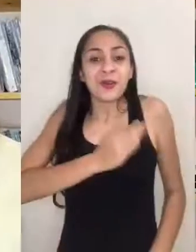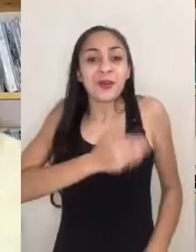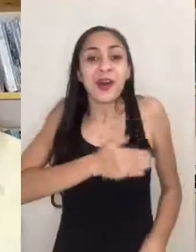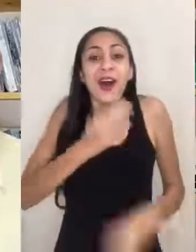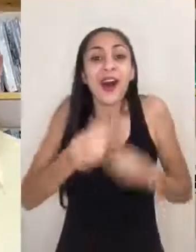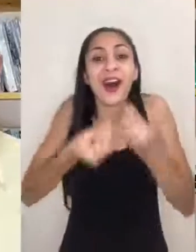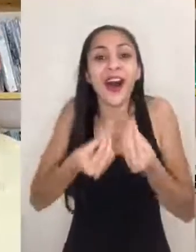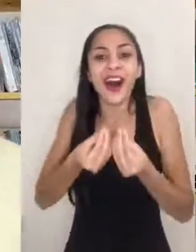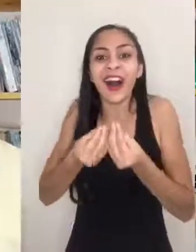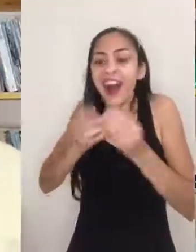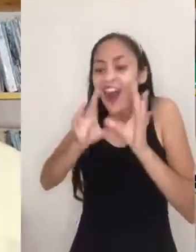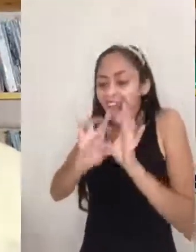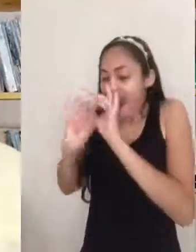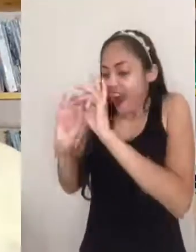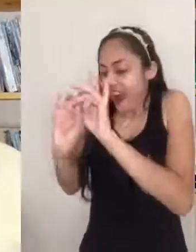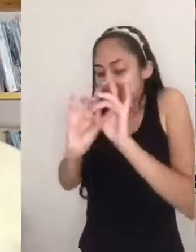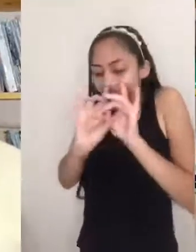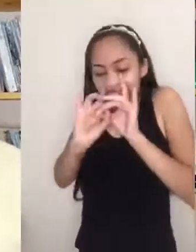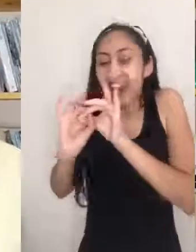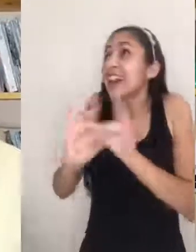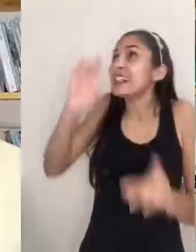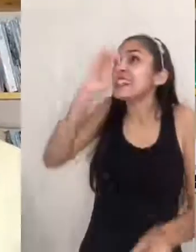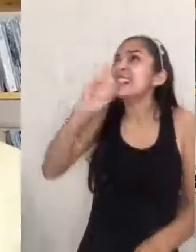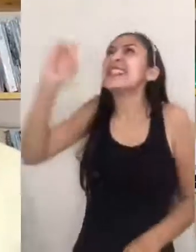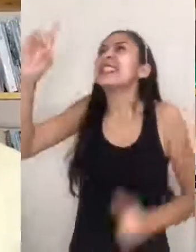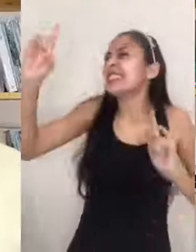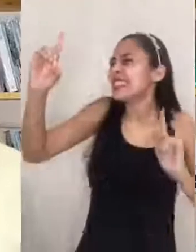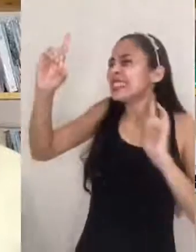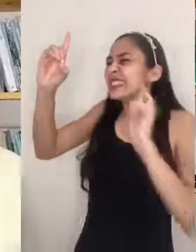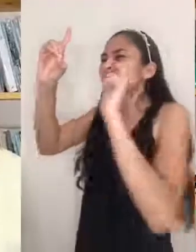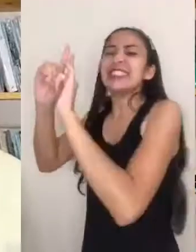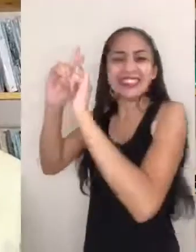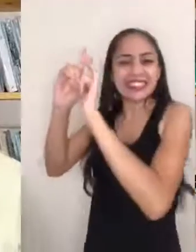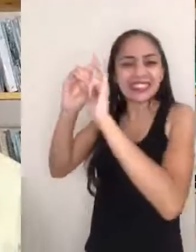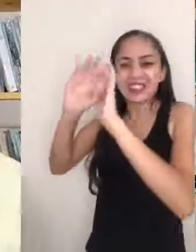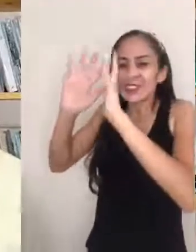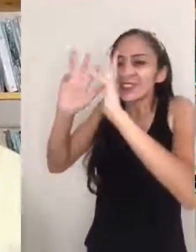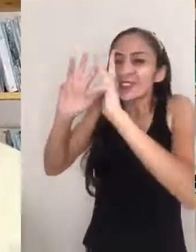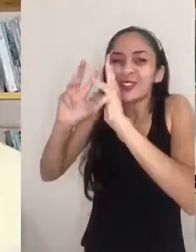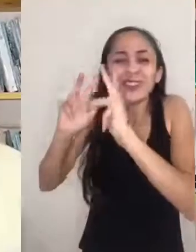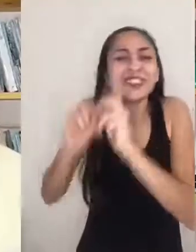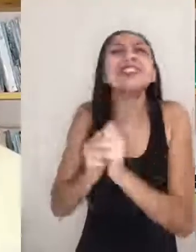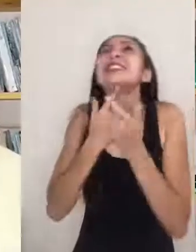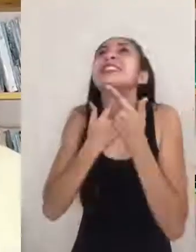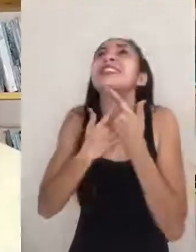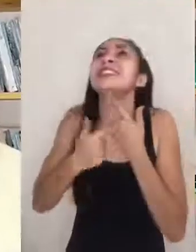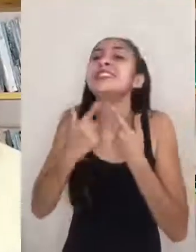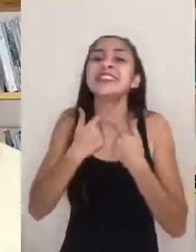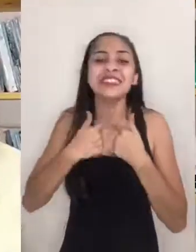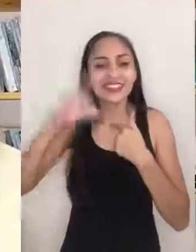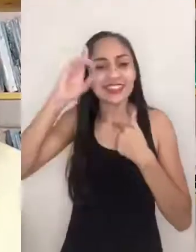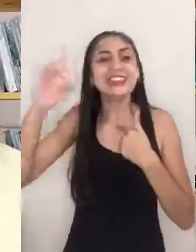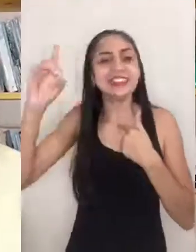Nosso coração precisa estar envolvido com Ele, amando a Ele com todas as afeições da nossa